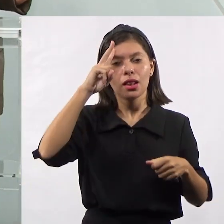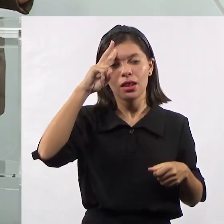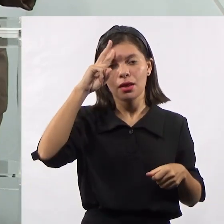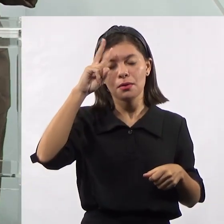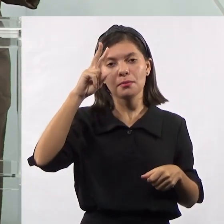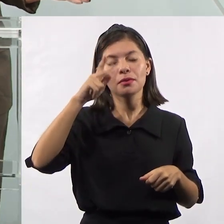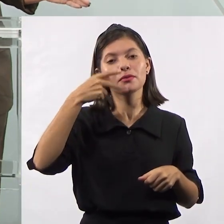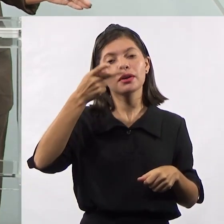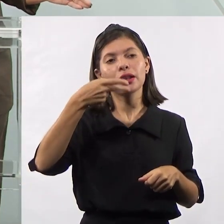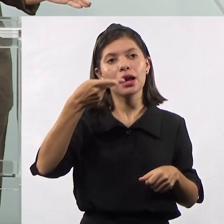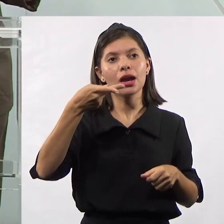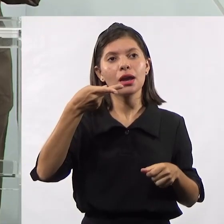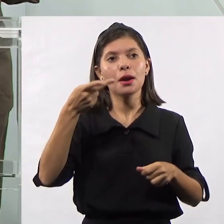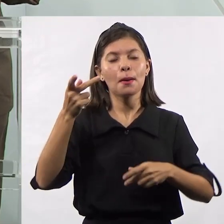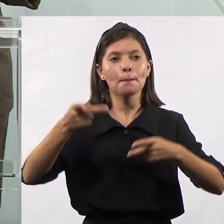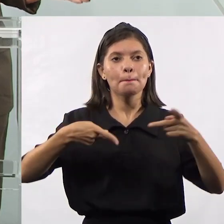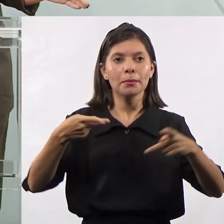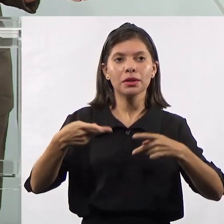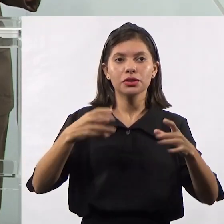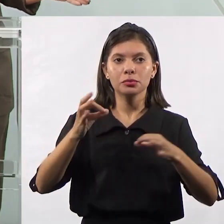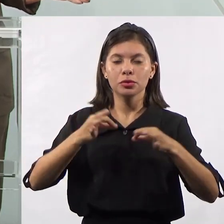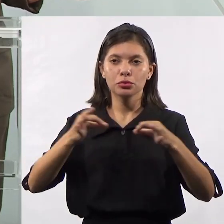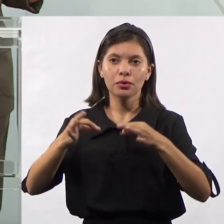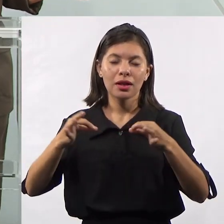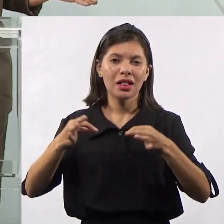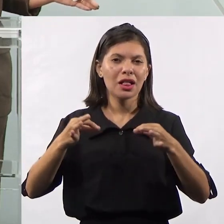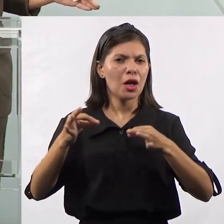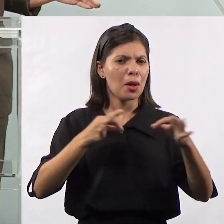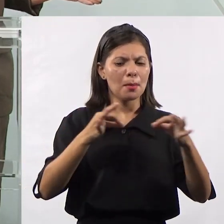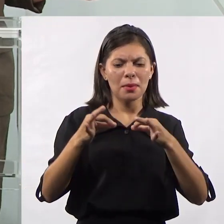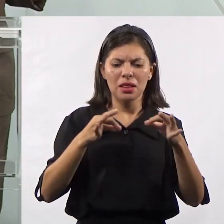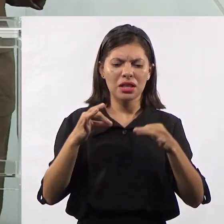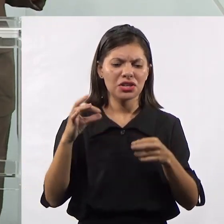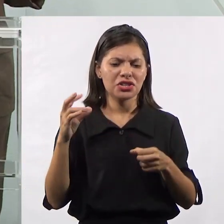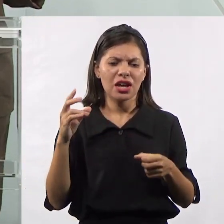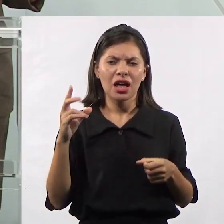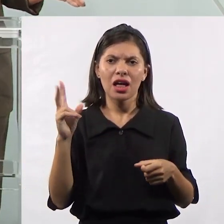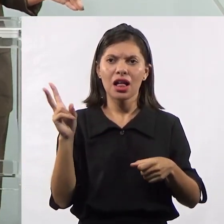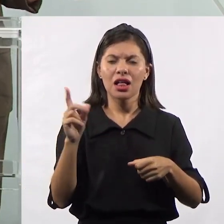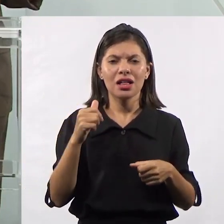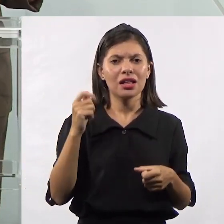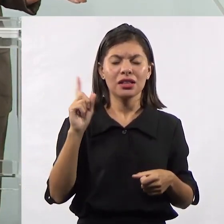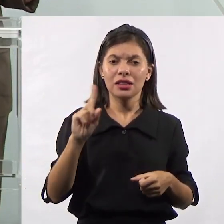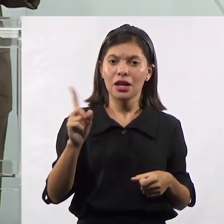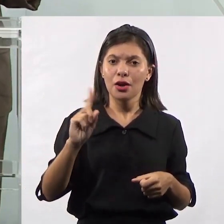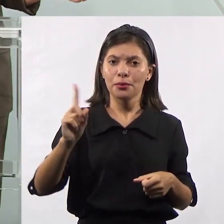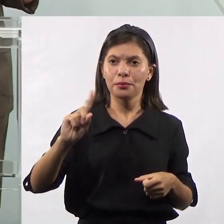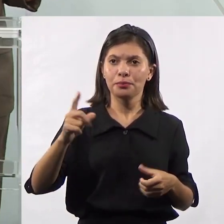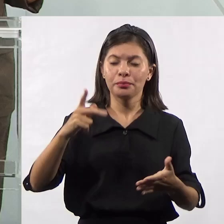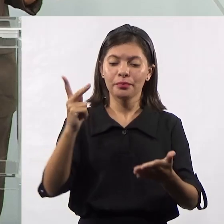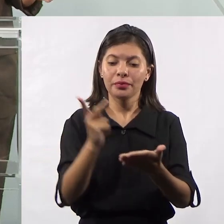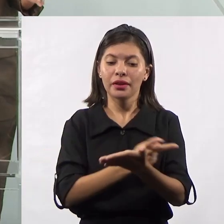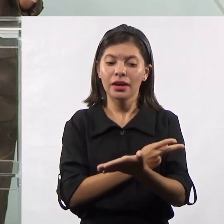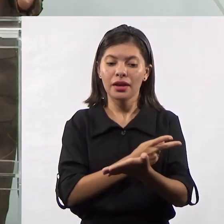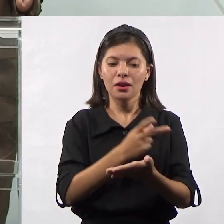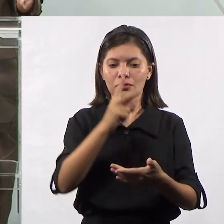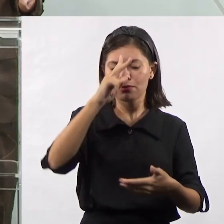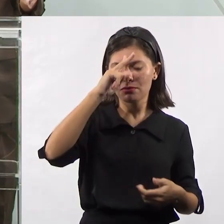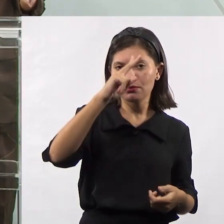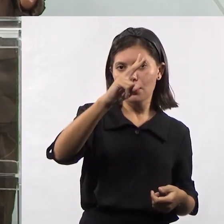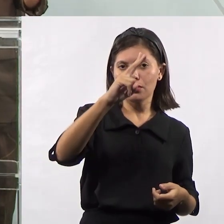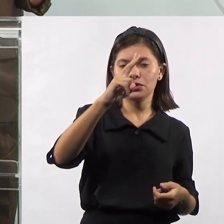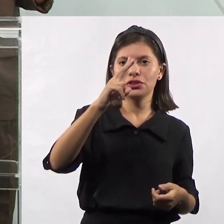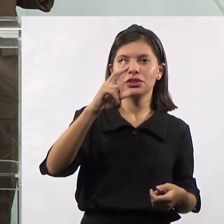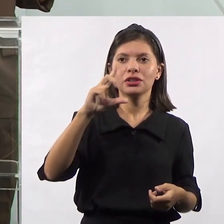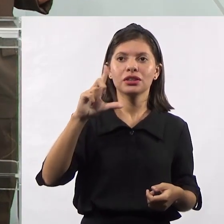falei para você de planejamento. Se não planejar, inclusive, pode ter uma responsabilização por erro grosseiro lá da